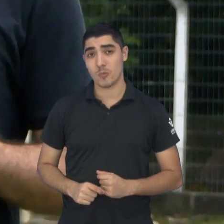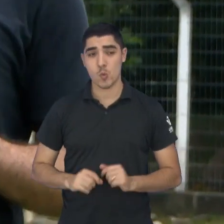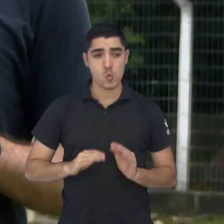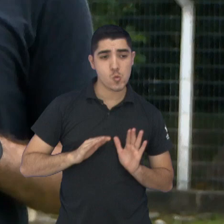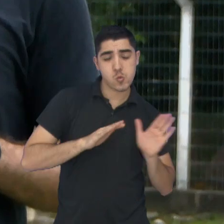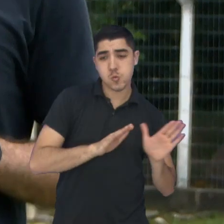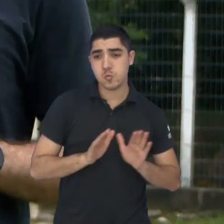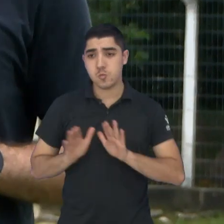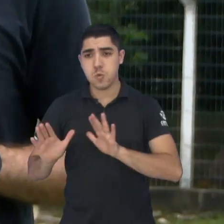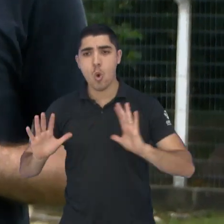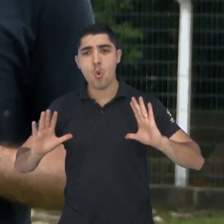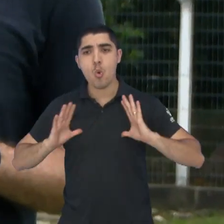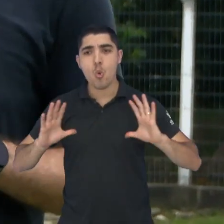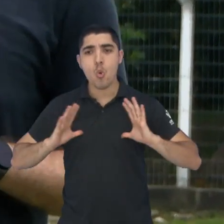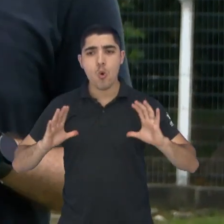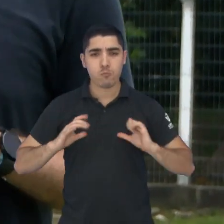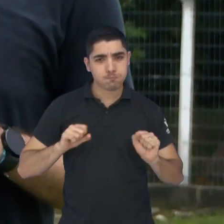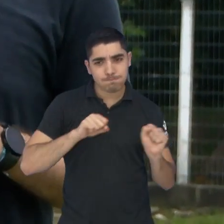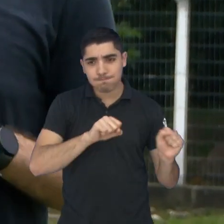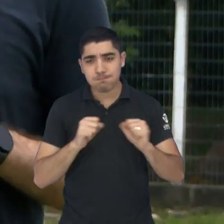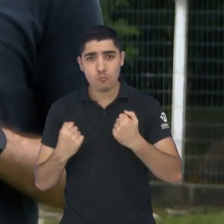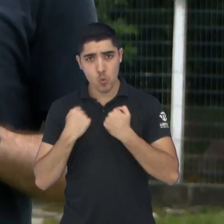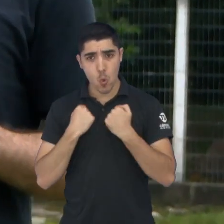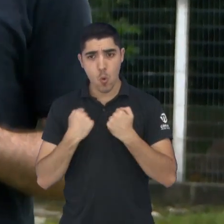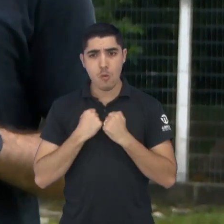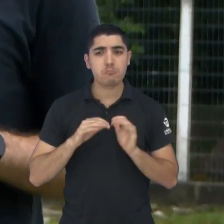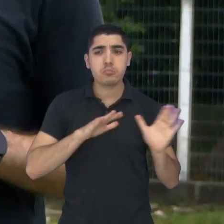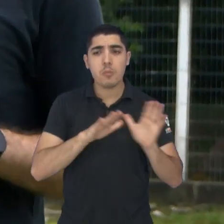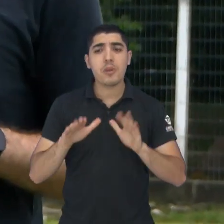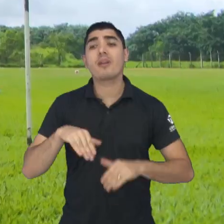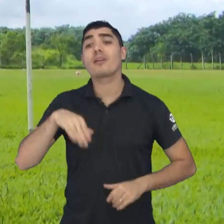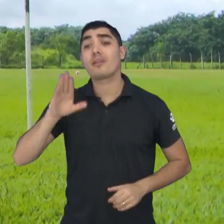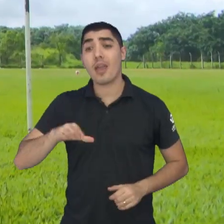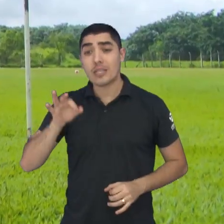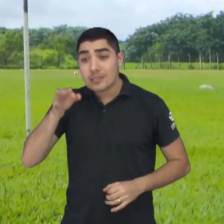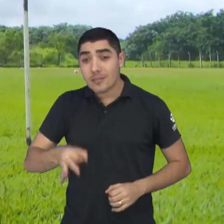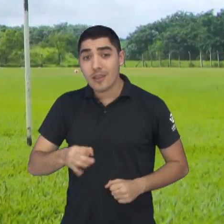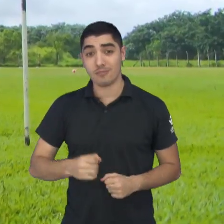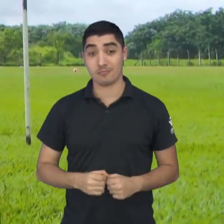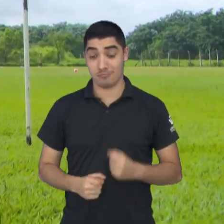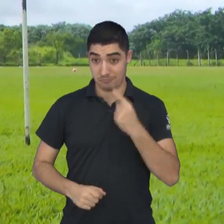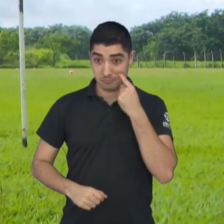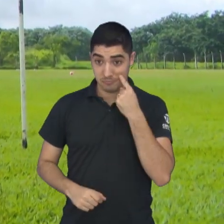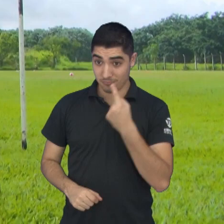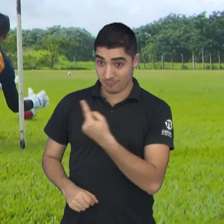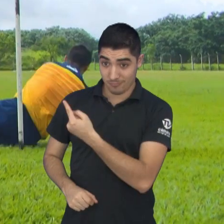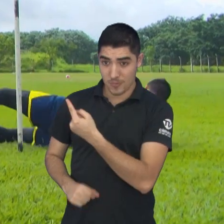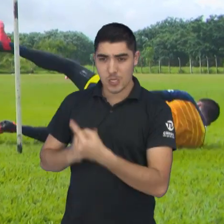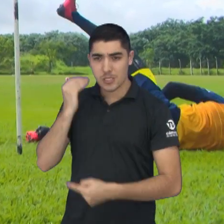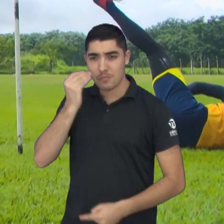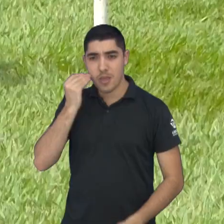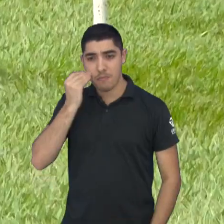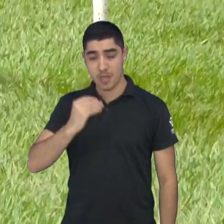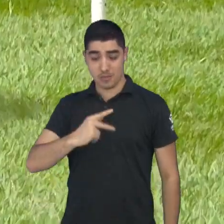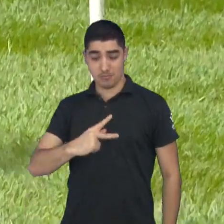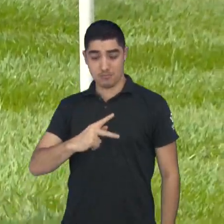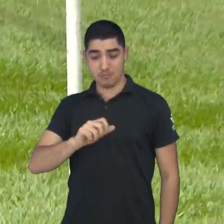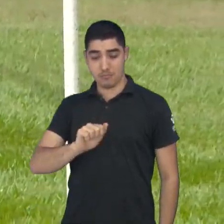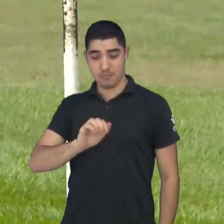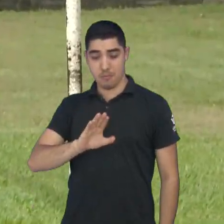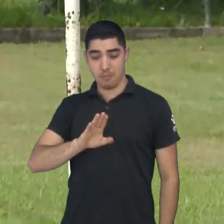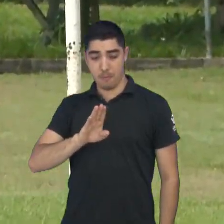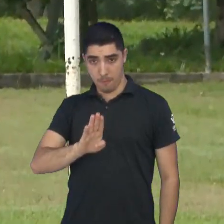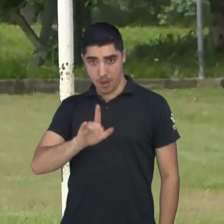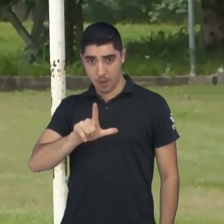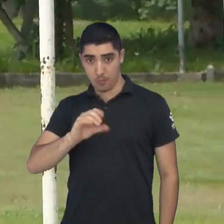Quem será o goleiro titular contra o Noroeste no Martins Pereira? De um lado, a experiência do goleiro Pablo. Com